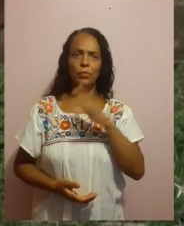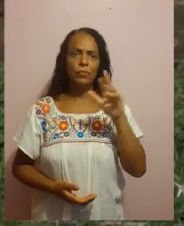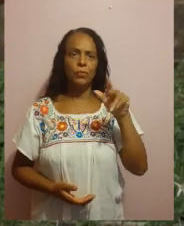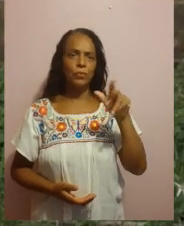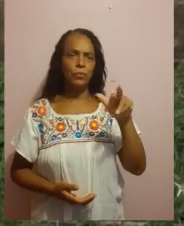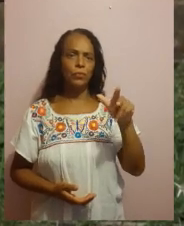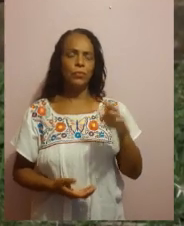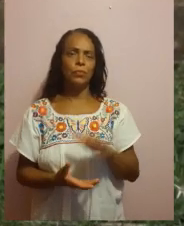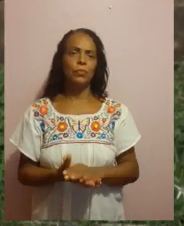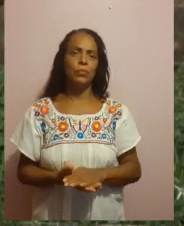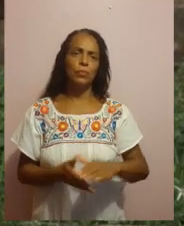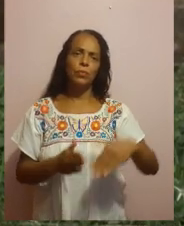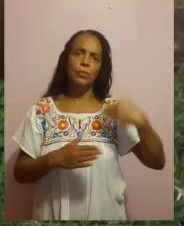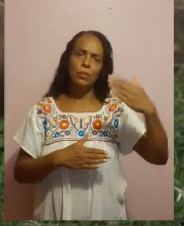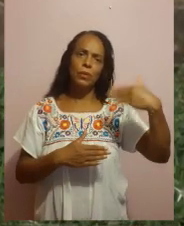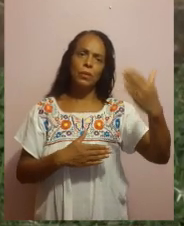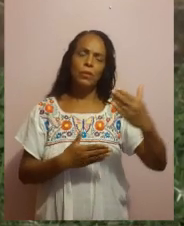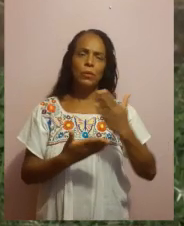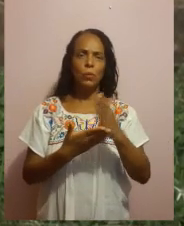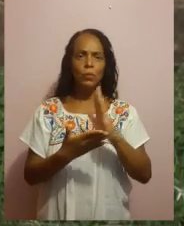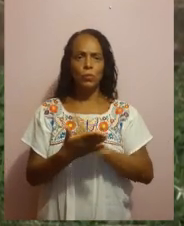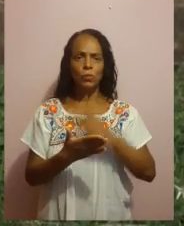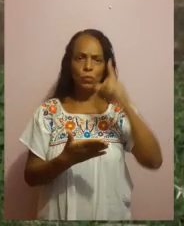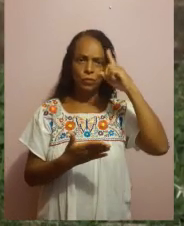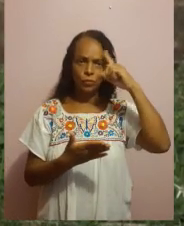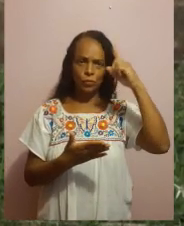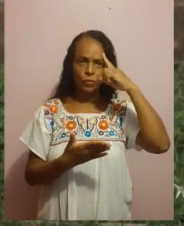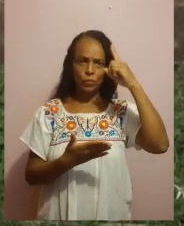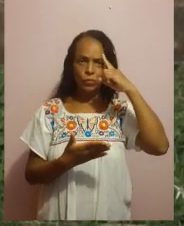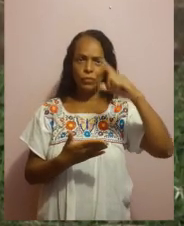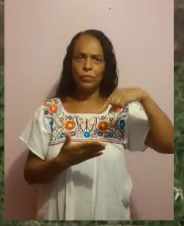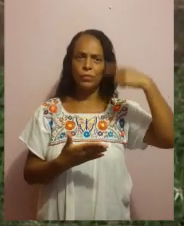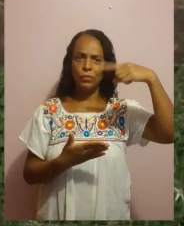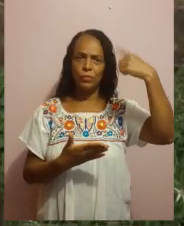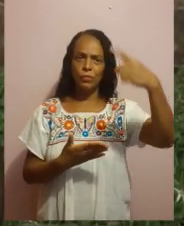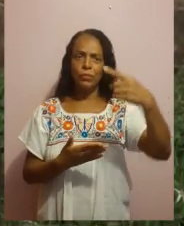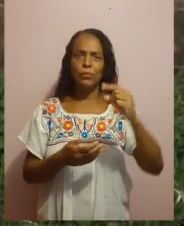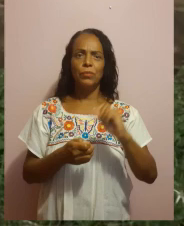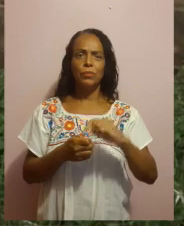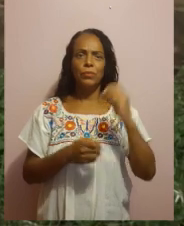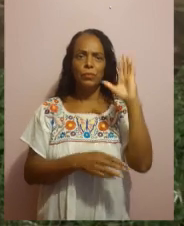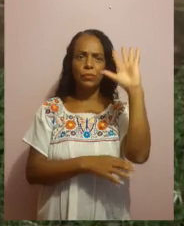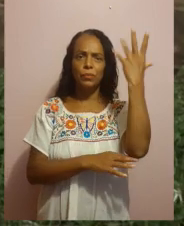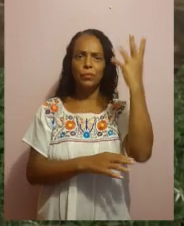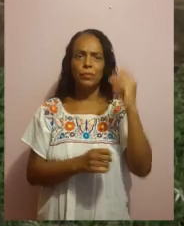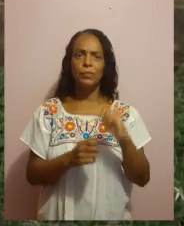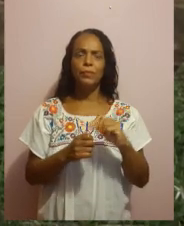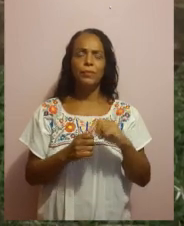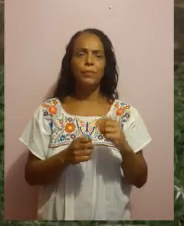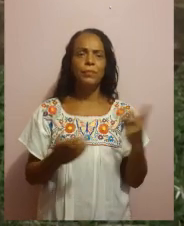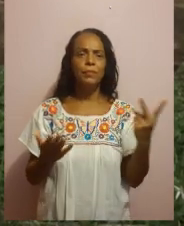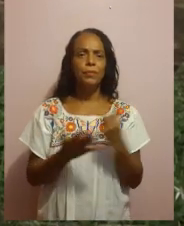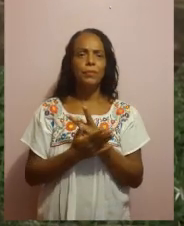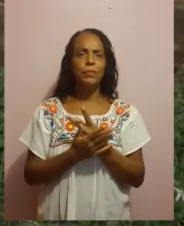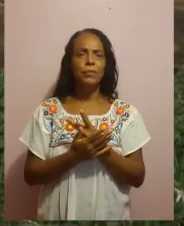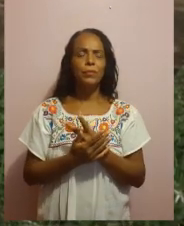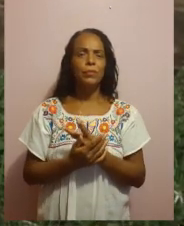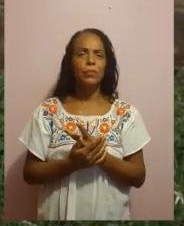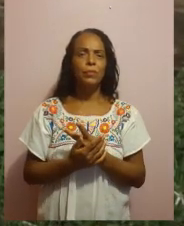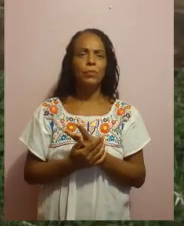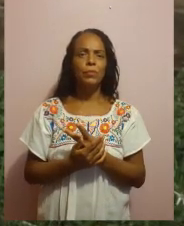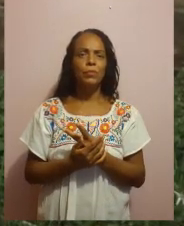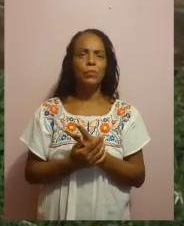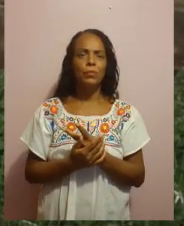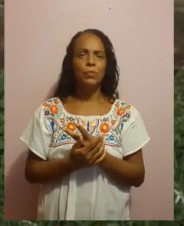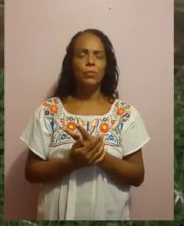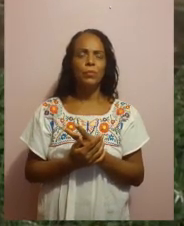com o passar de alguns dias, de algum tempo, aí deu-se